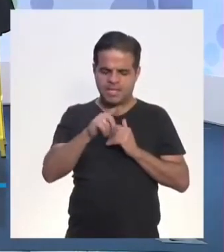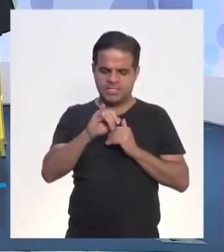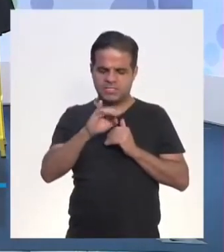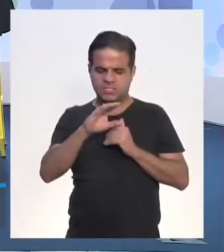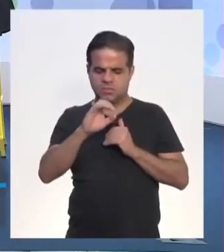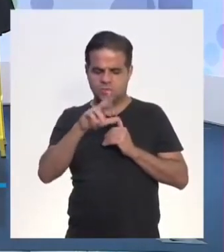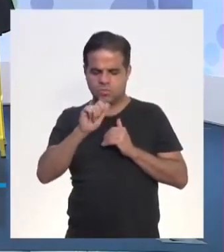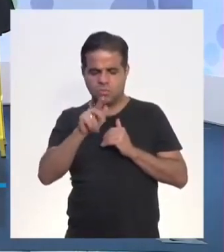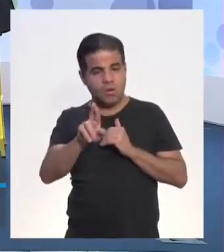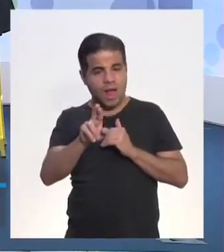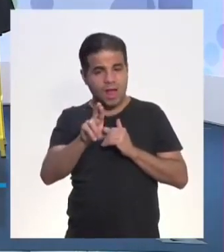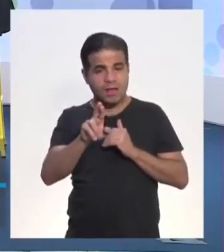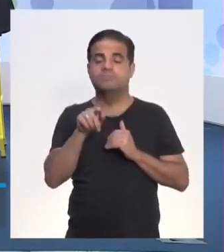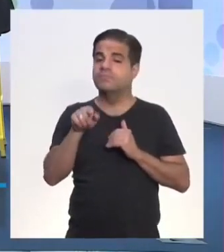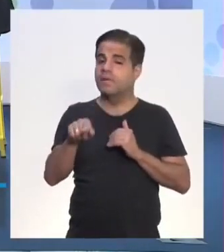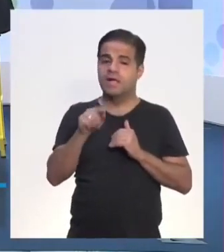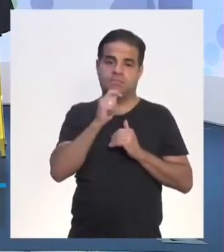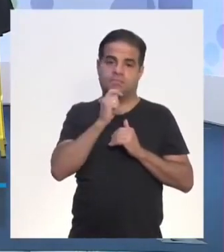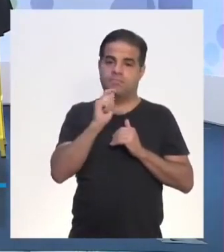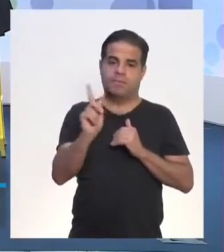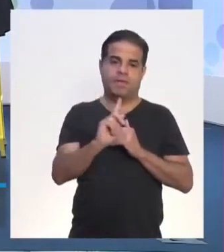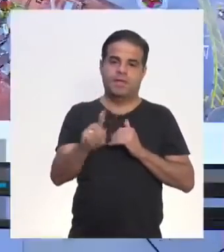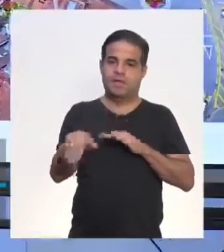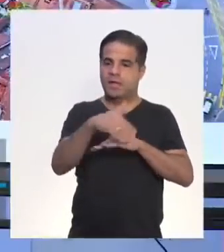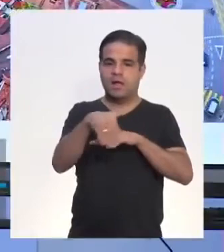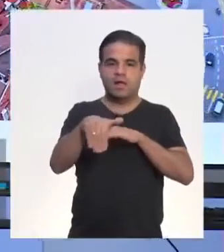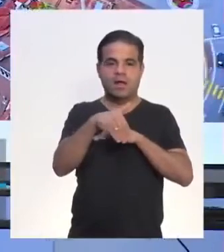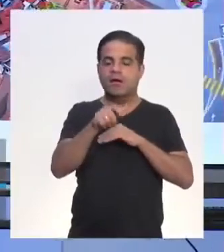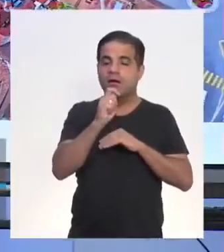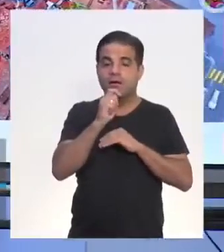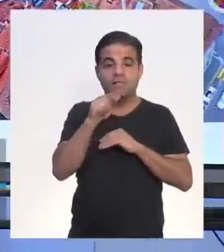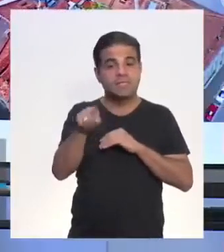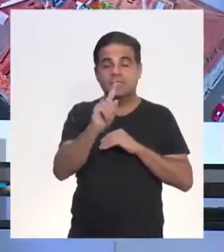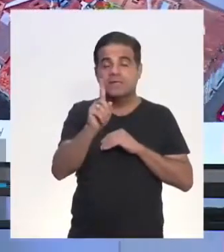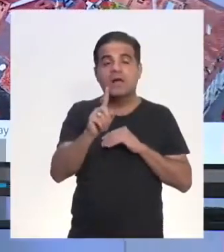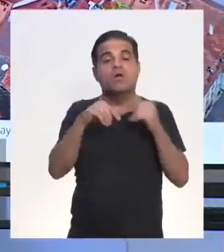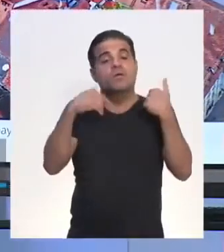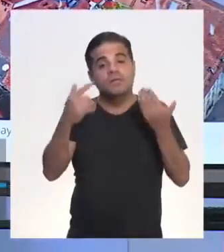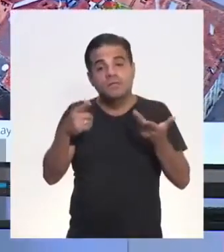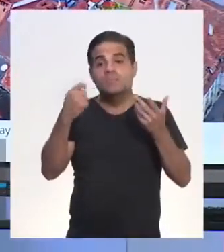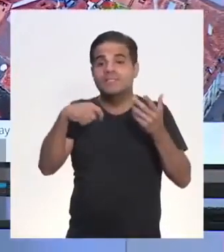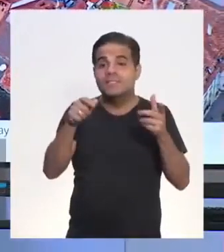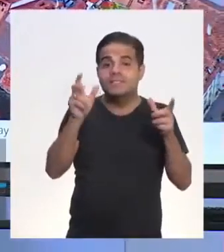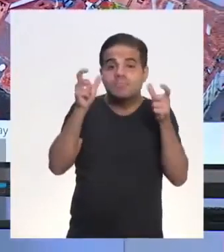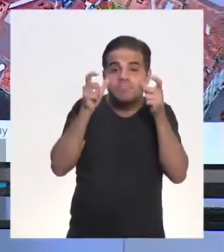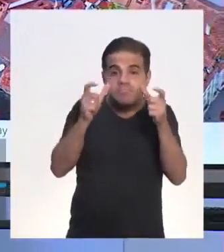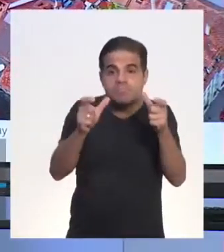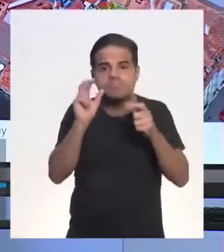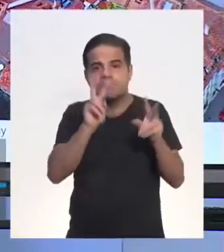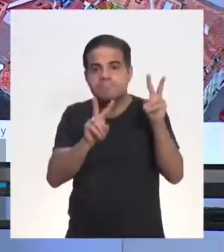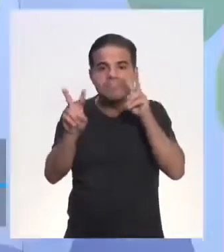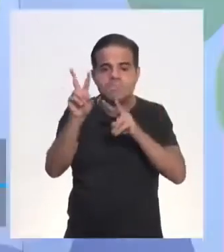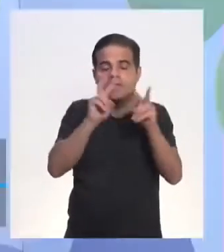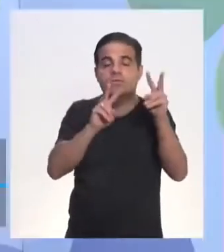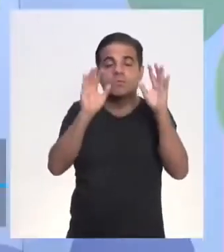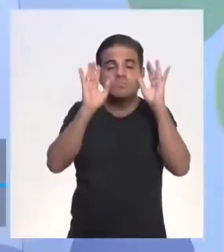Agora, essa aqui já não. Exato. Então, a gente também tem que reparar nisso quando a gente pensa